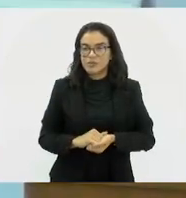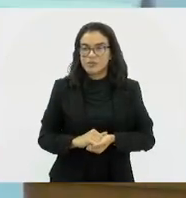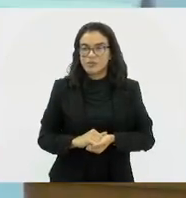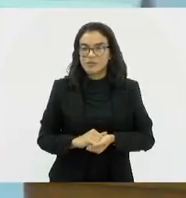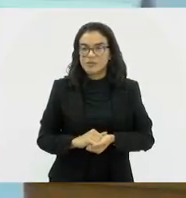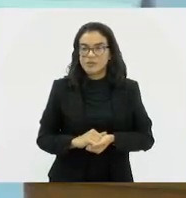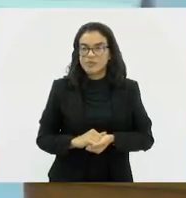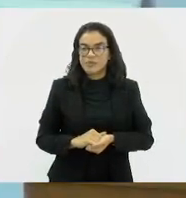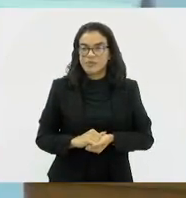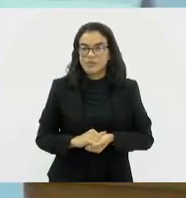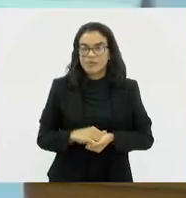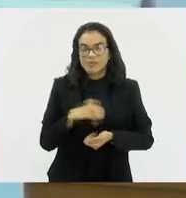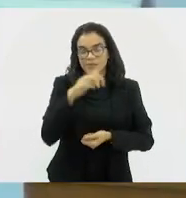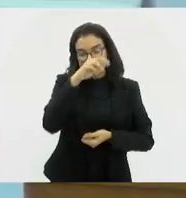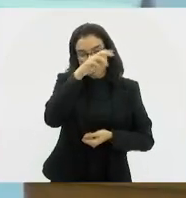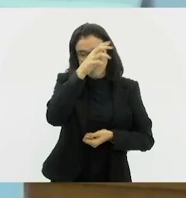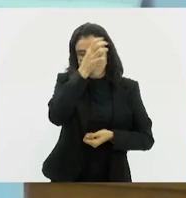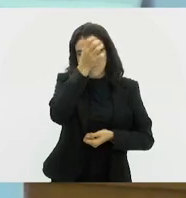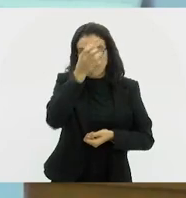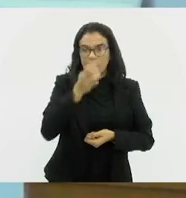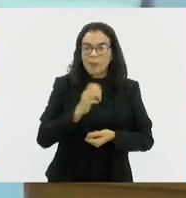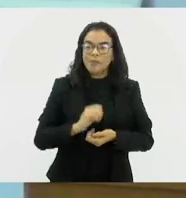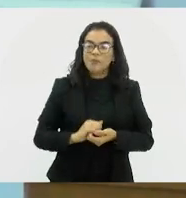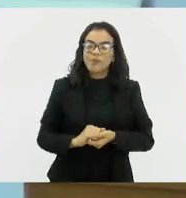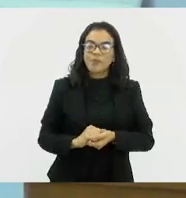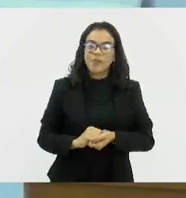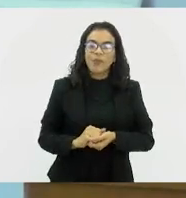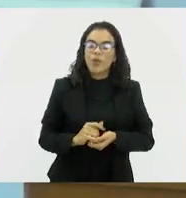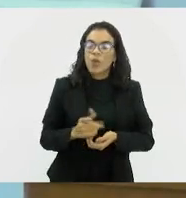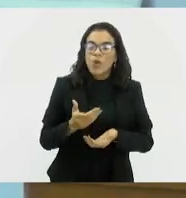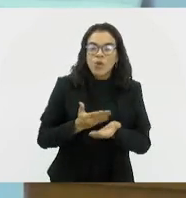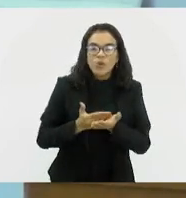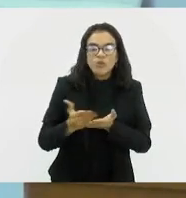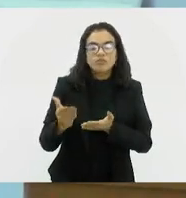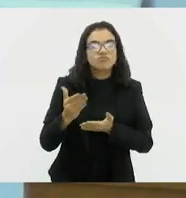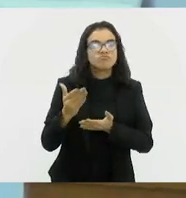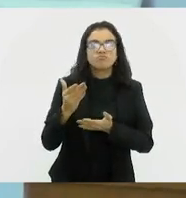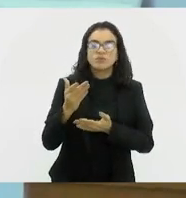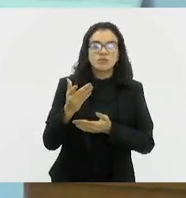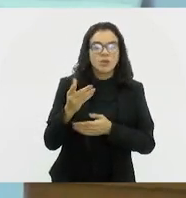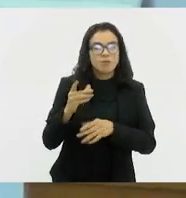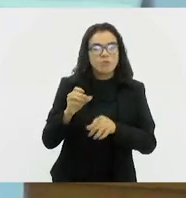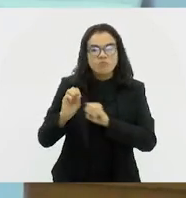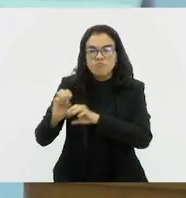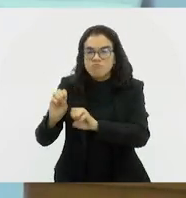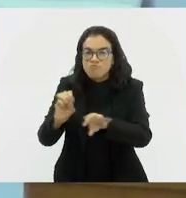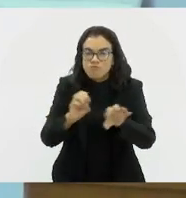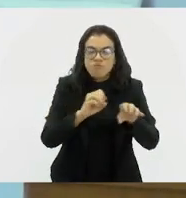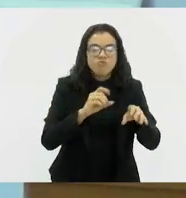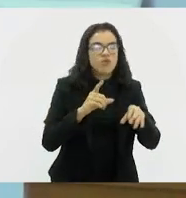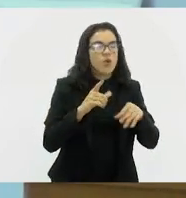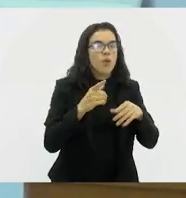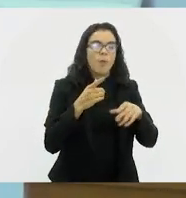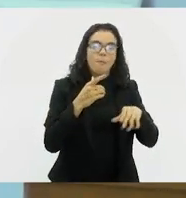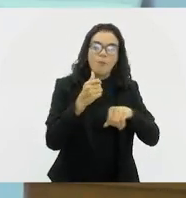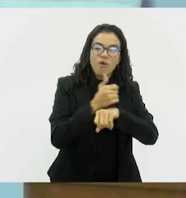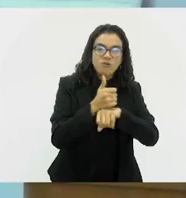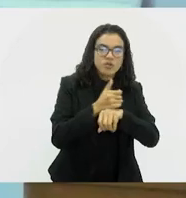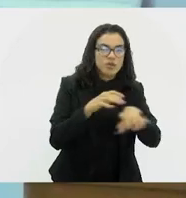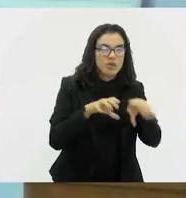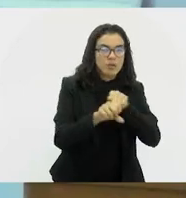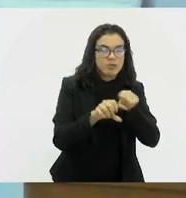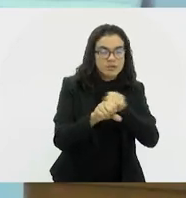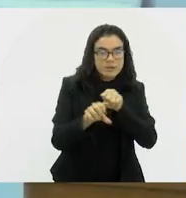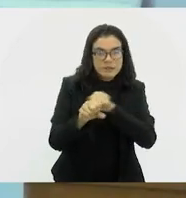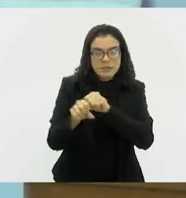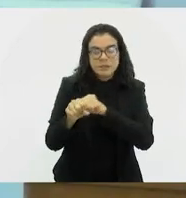Que logo conseguimos levar ele nos profissionais capacitados, inserir ele no município, e foi atendido da